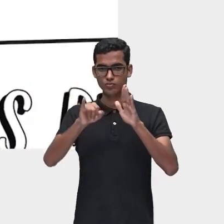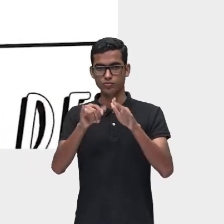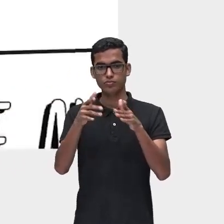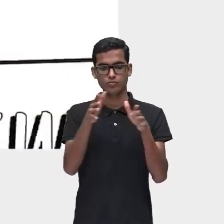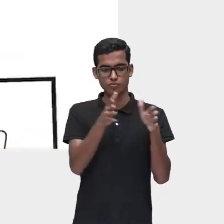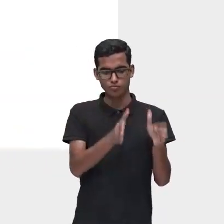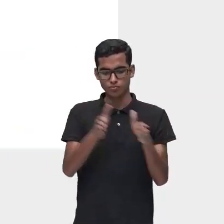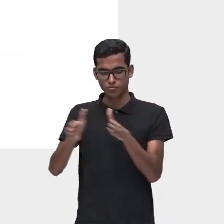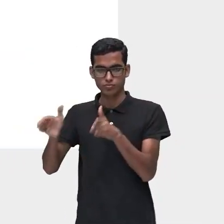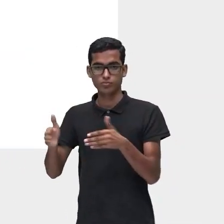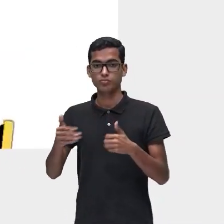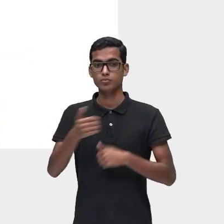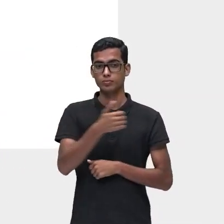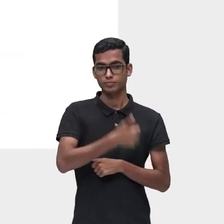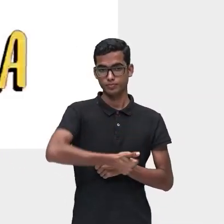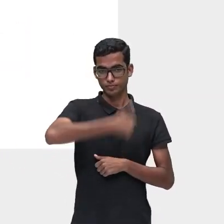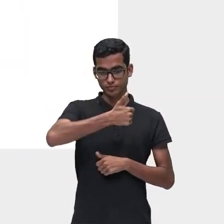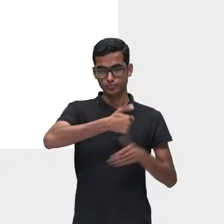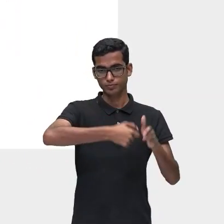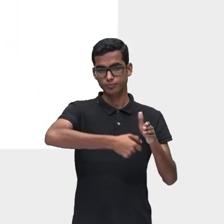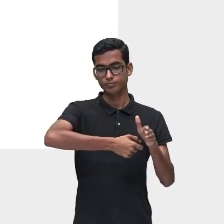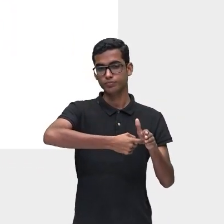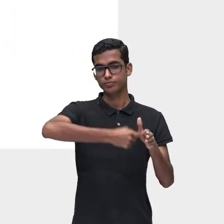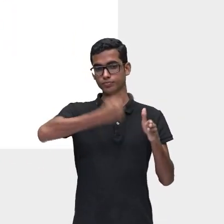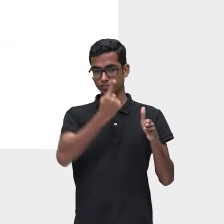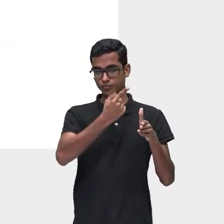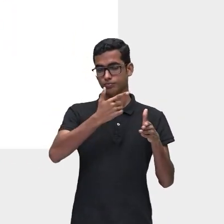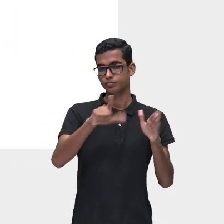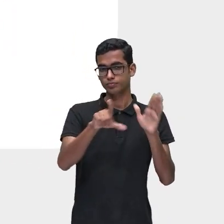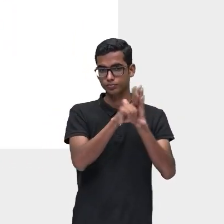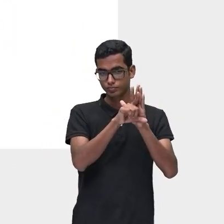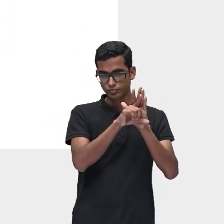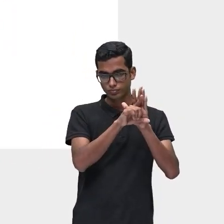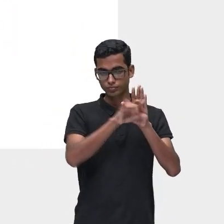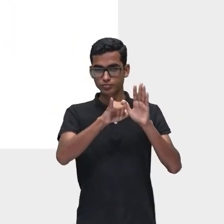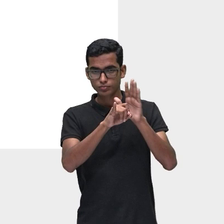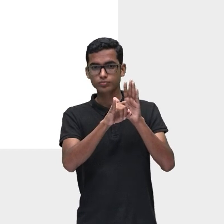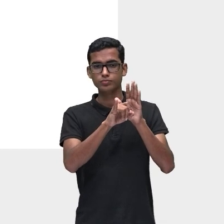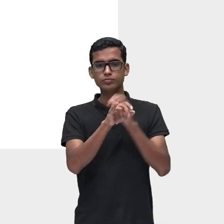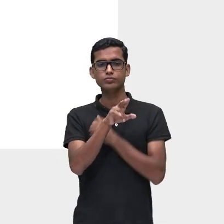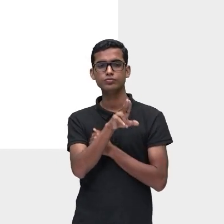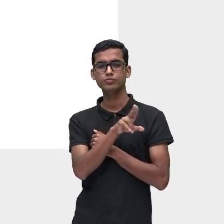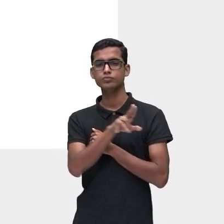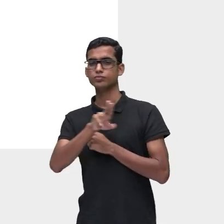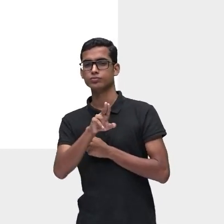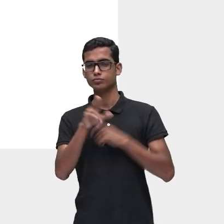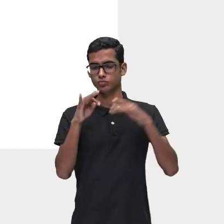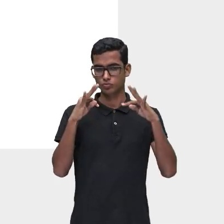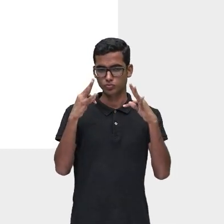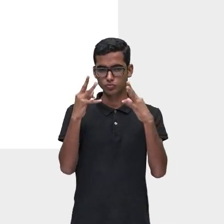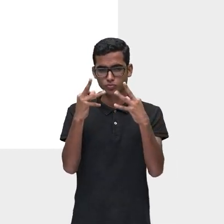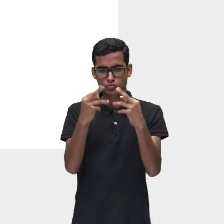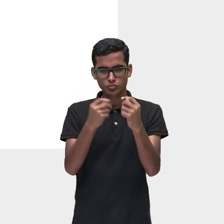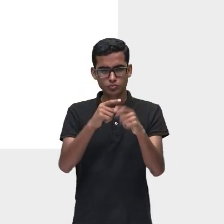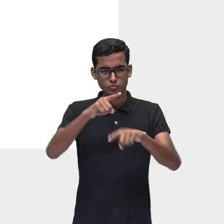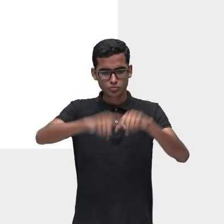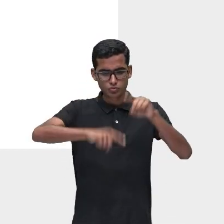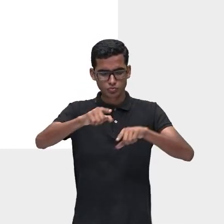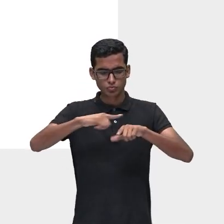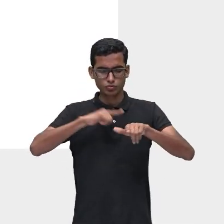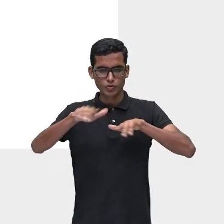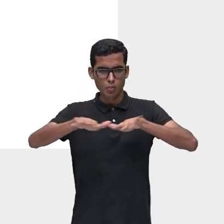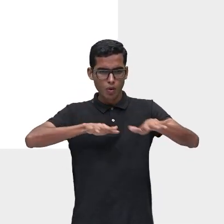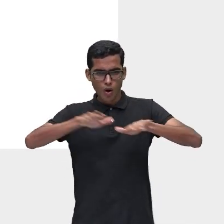separadamente. Vamos começar com a primeira lei de Newton. O enunciado da primeira lei diz que todo corpo que está em movimento